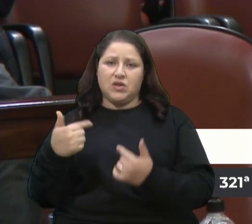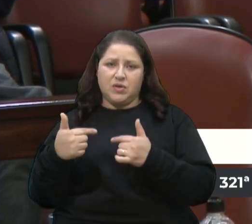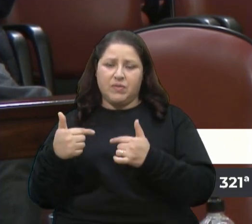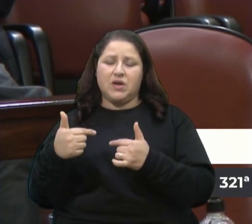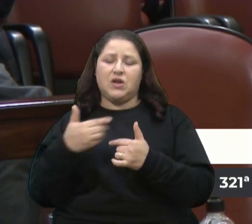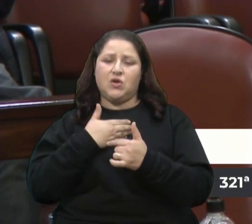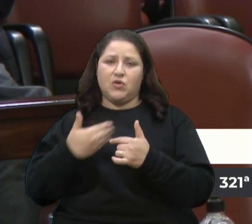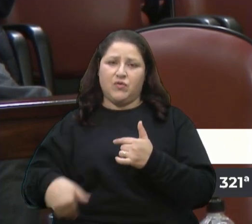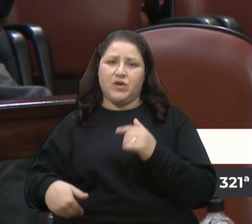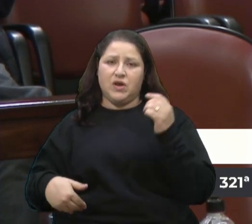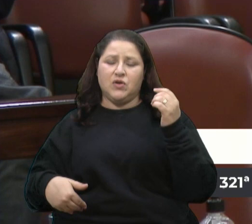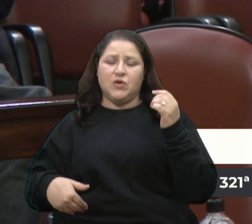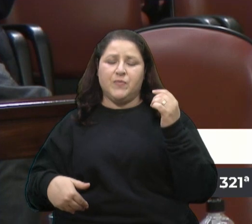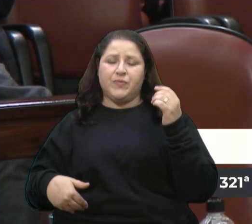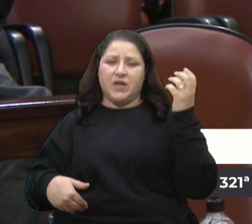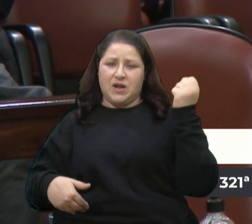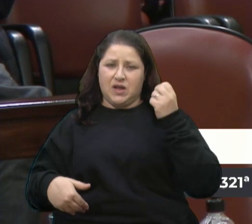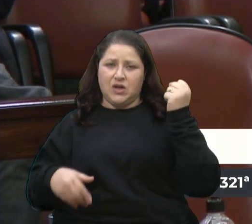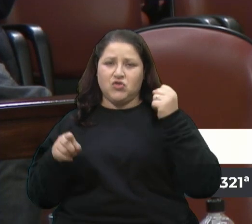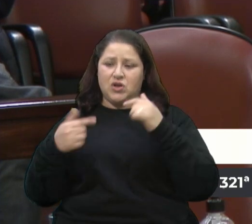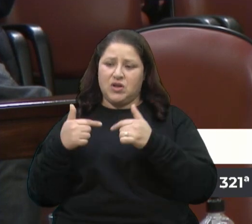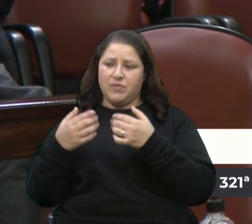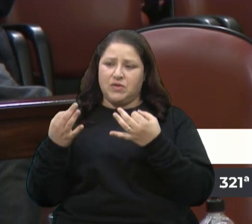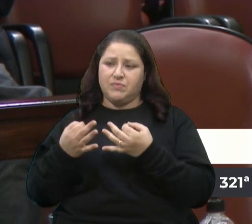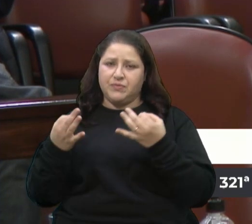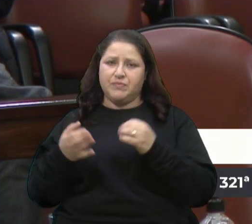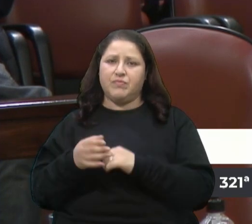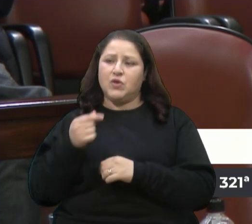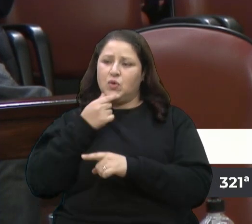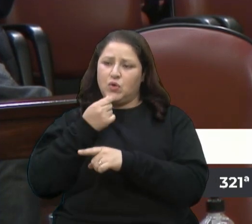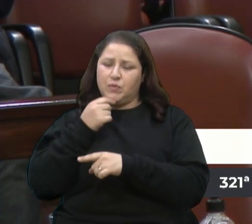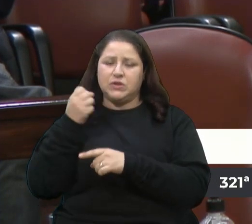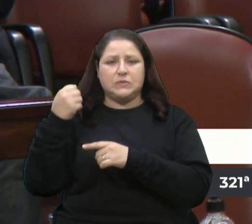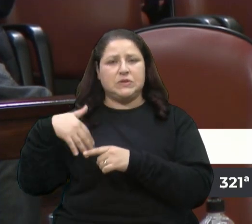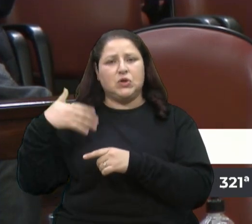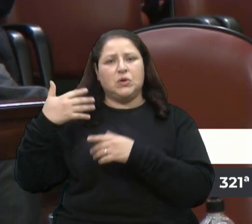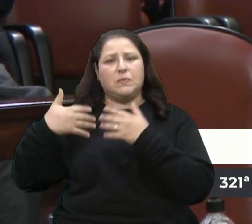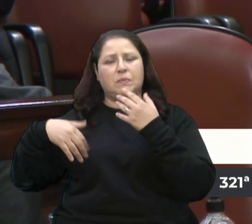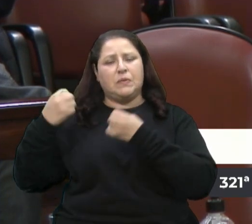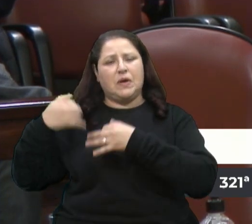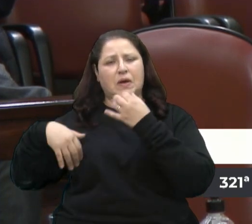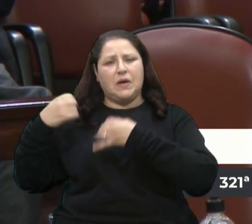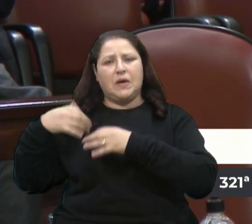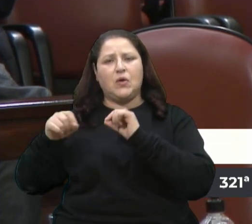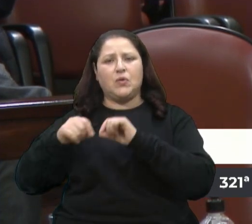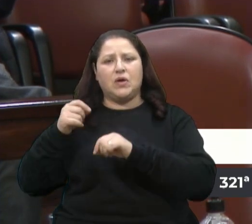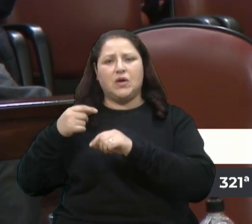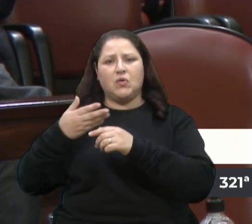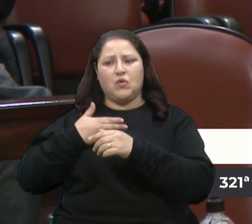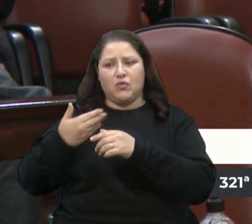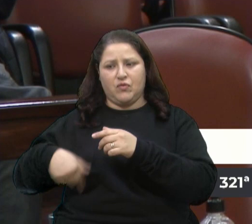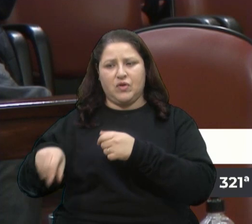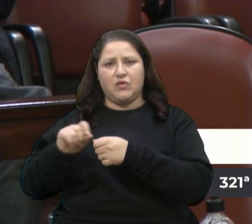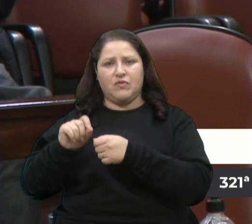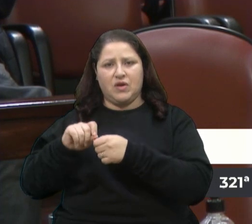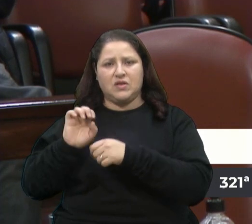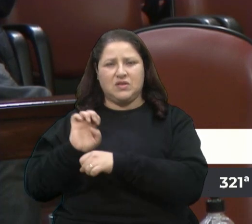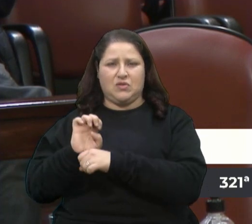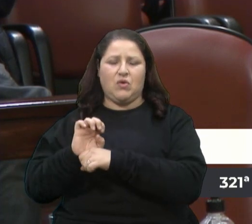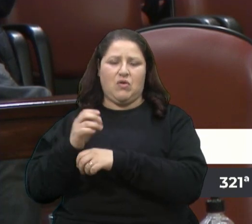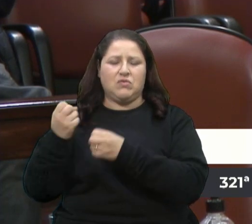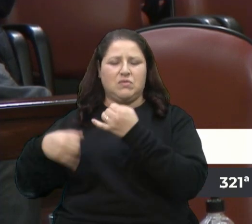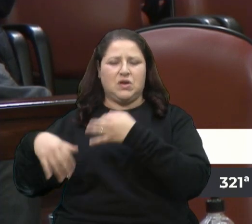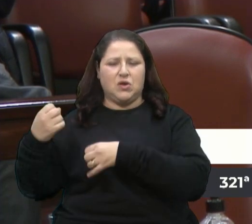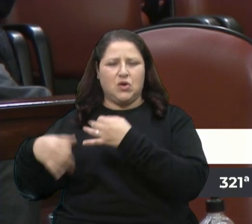trabalho. E ele fez a fala dele, expôs tudo o que a administração está fazendo, né, o governo estadual,